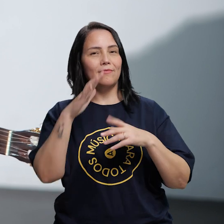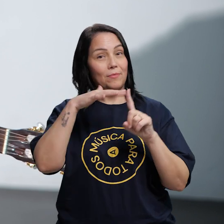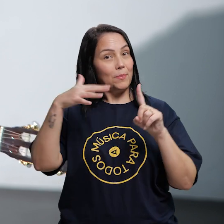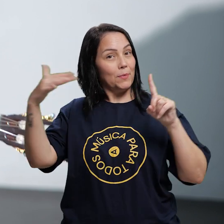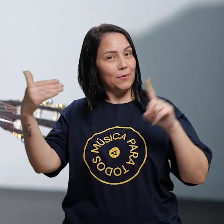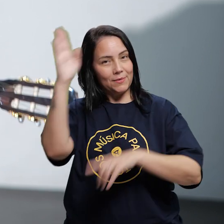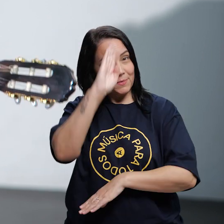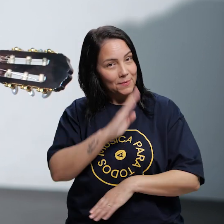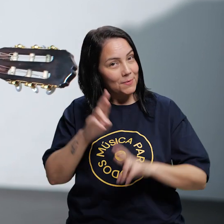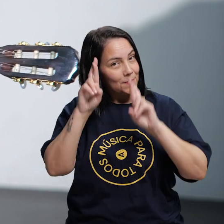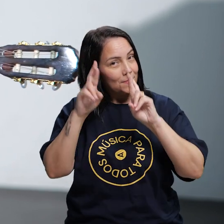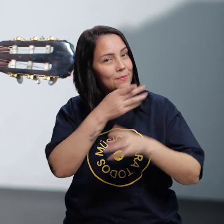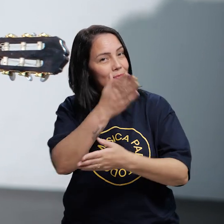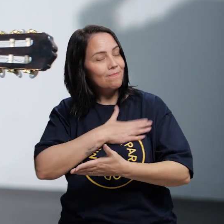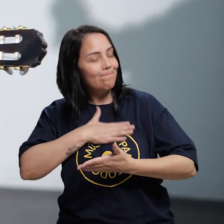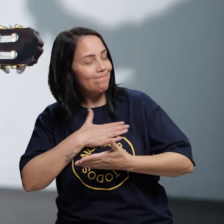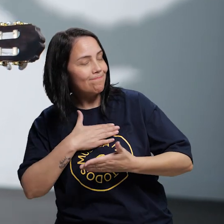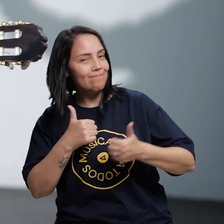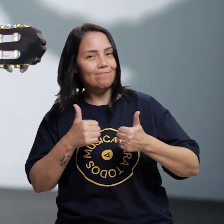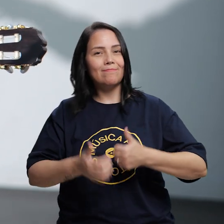Toquinho. Espero que gostem.